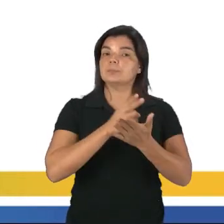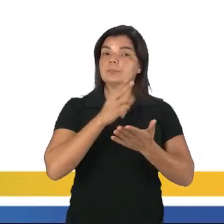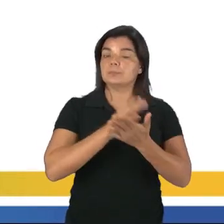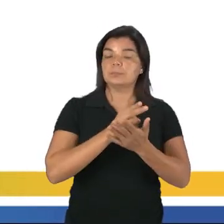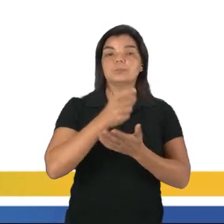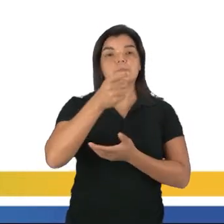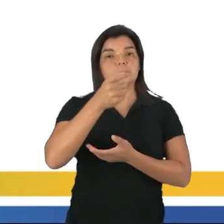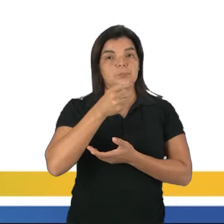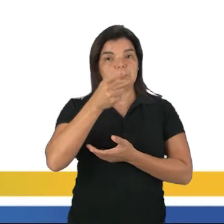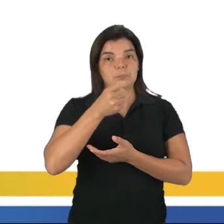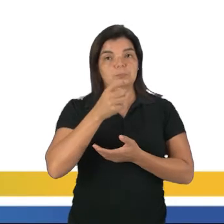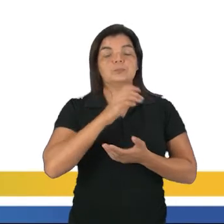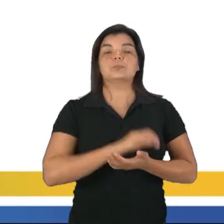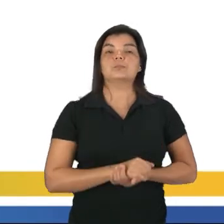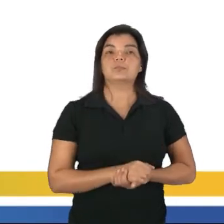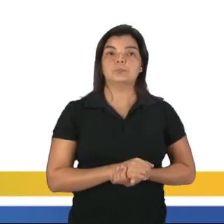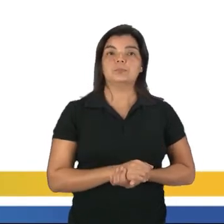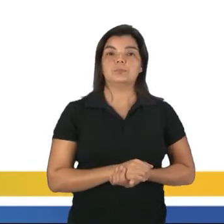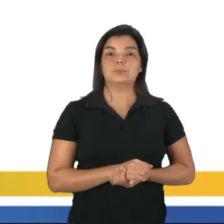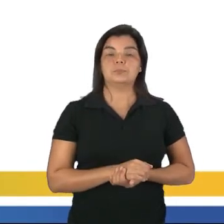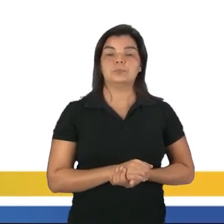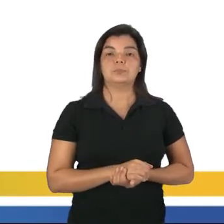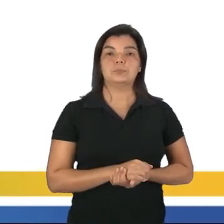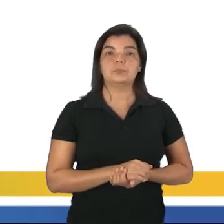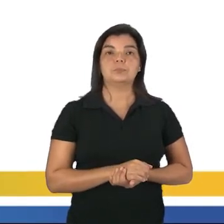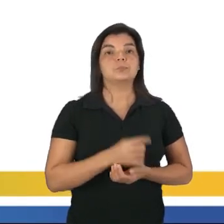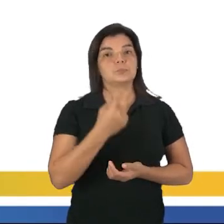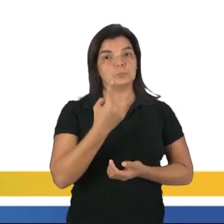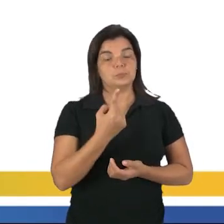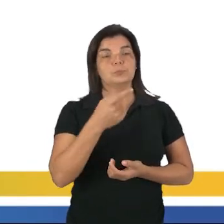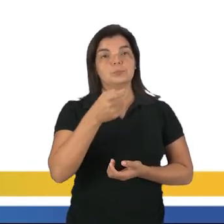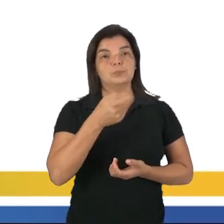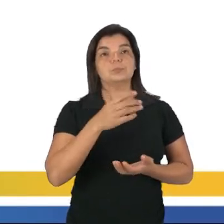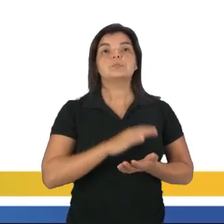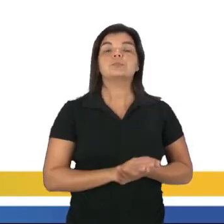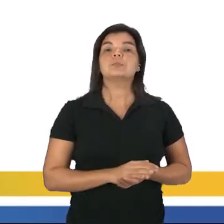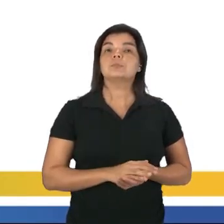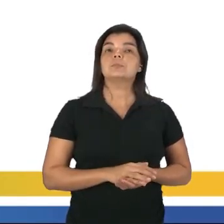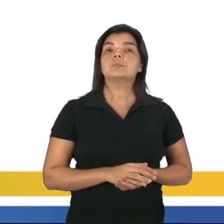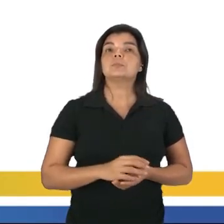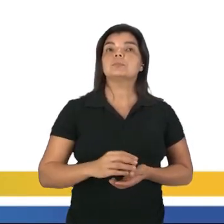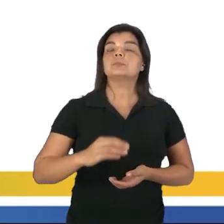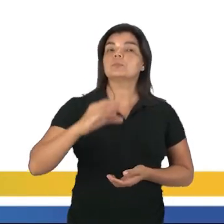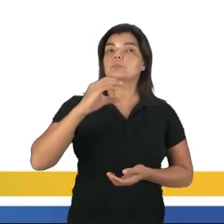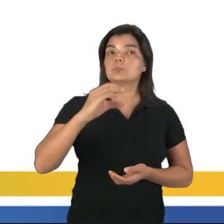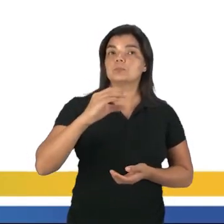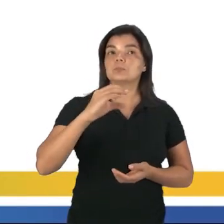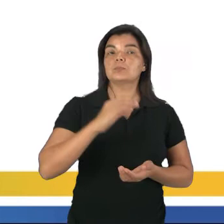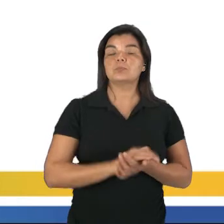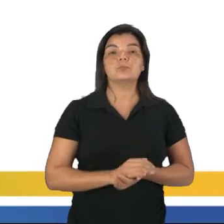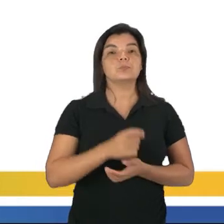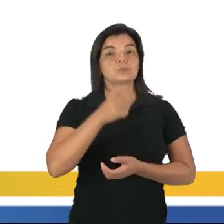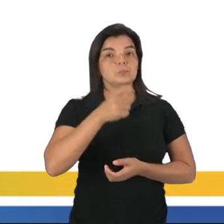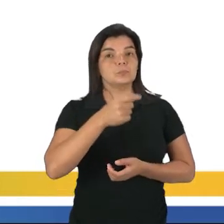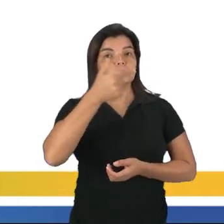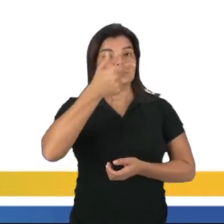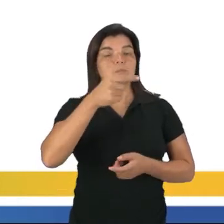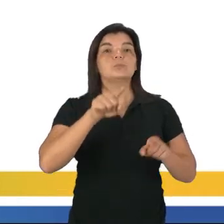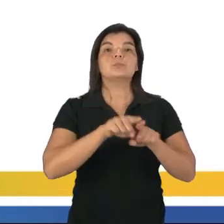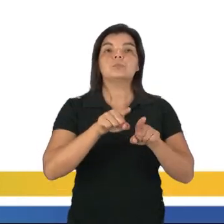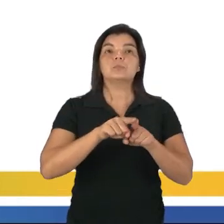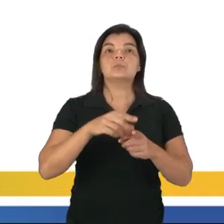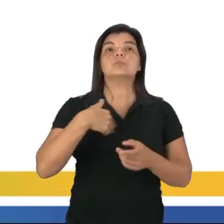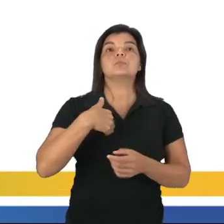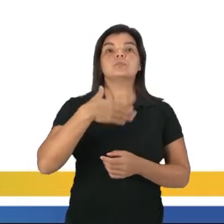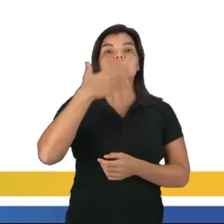o coeficiente que vai acompanhar a variável ali com o expoente 1, nesse caso aqui o x, né? Quando o x ele não está aqui com o expoente, aqui em cima a gente diz que